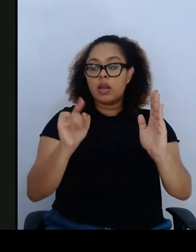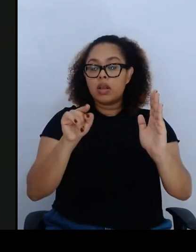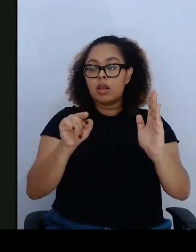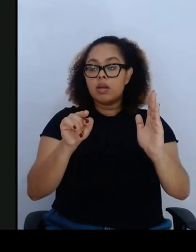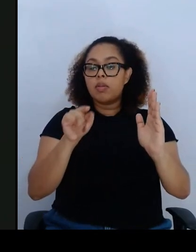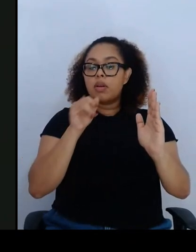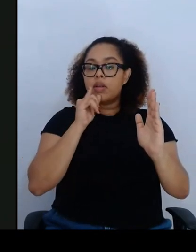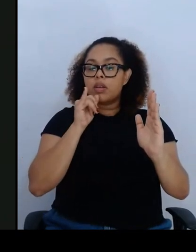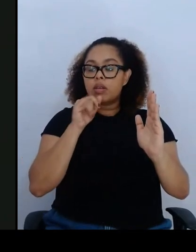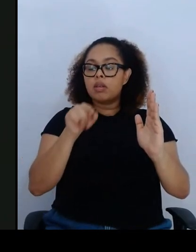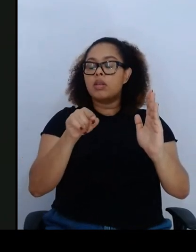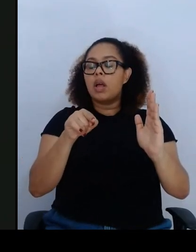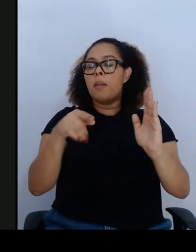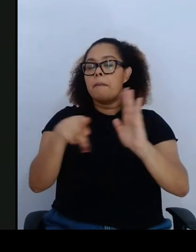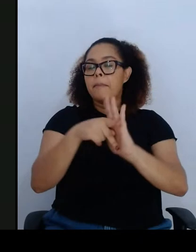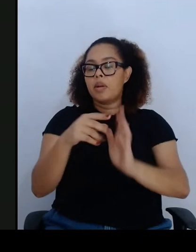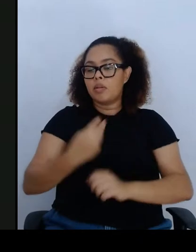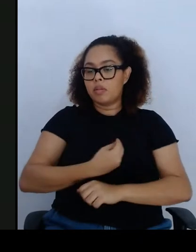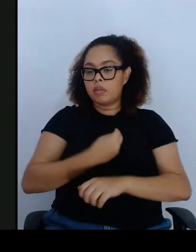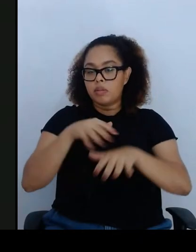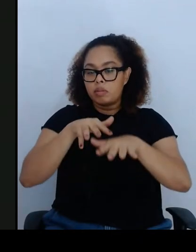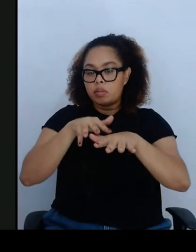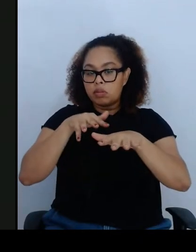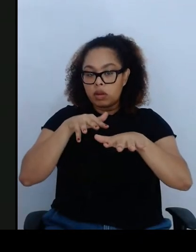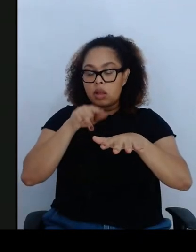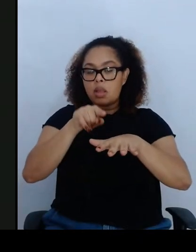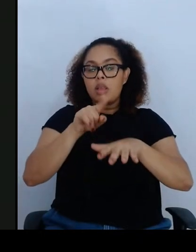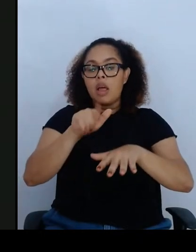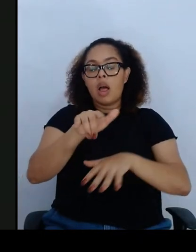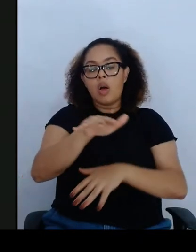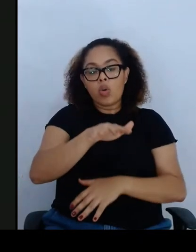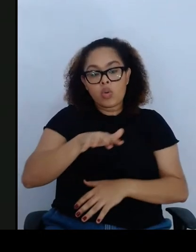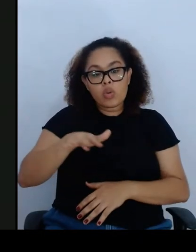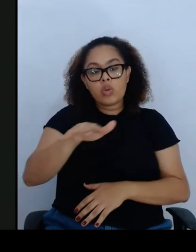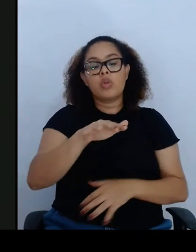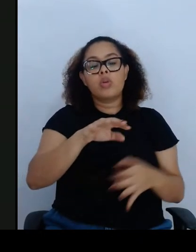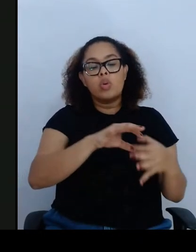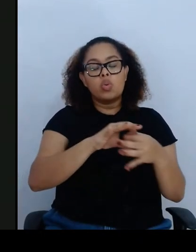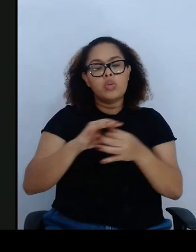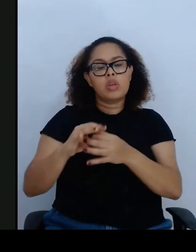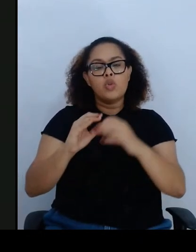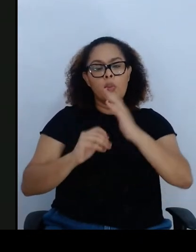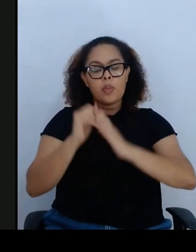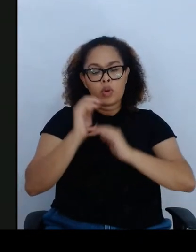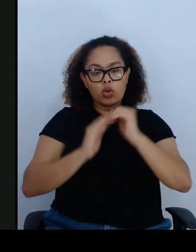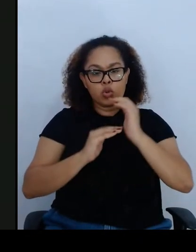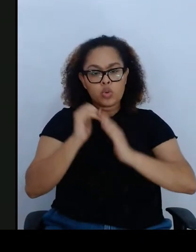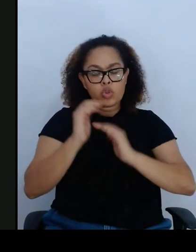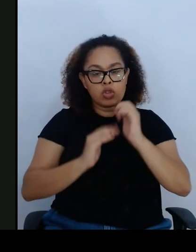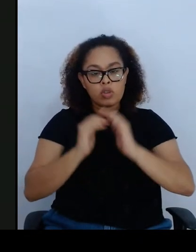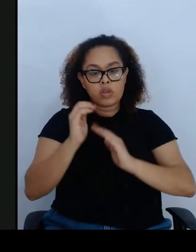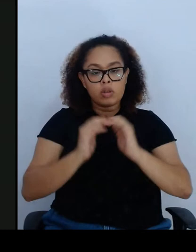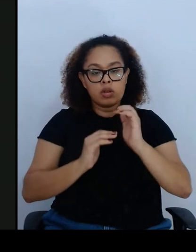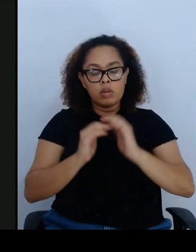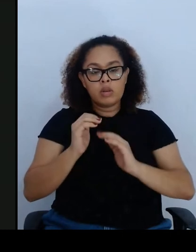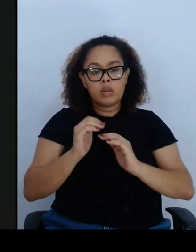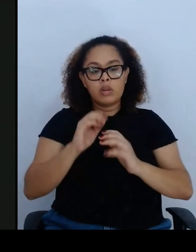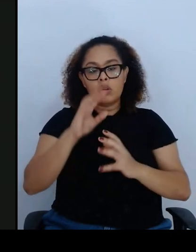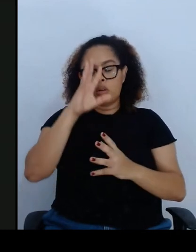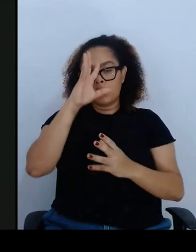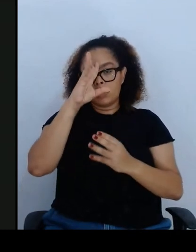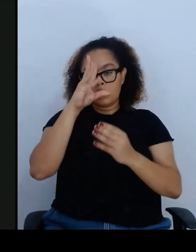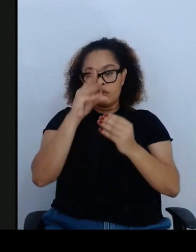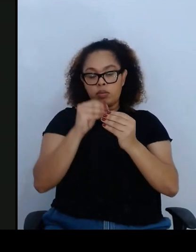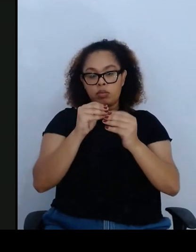produtivo é todo lugar de efervescência produtiva o que fica claro nessa imagem